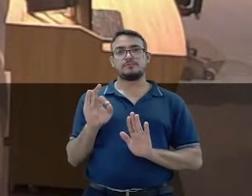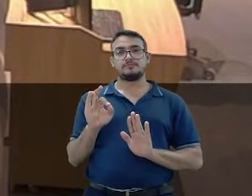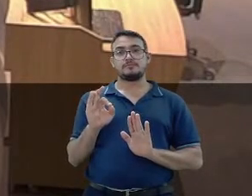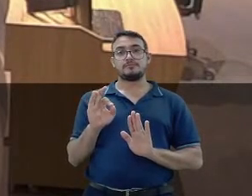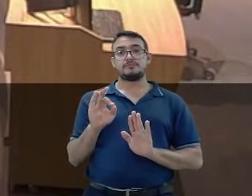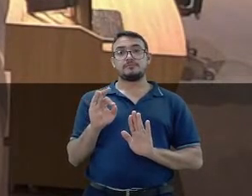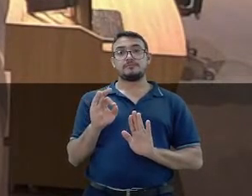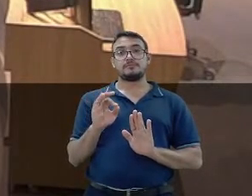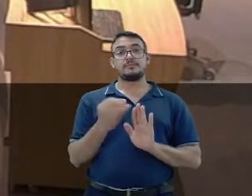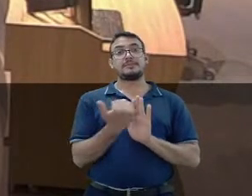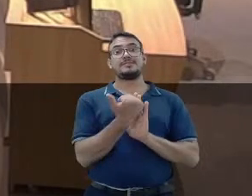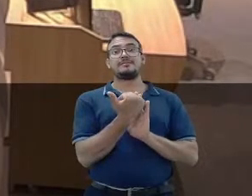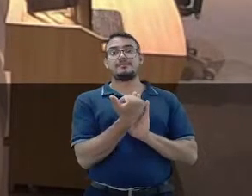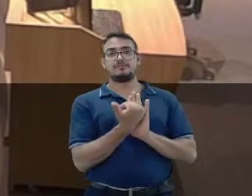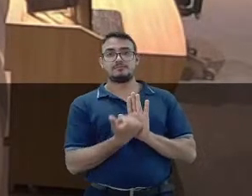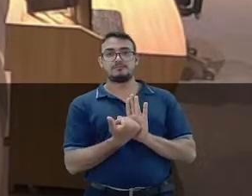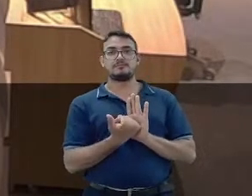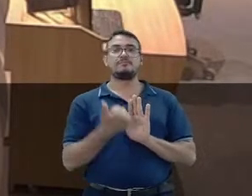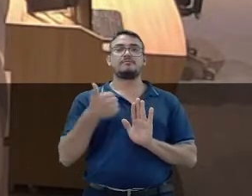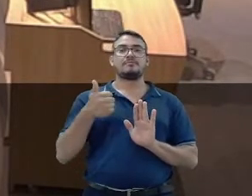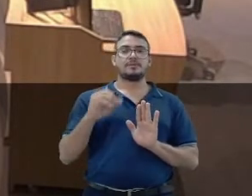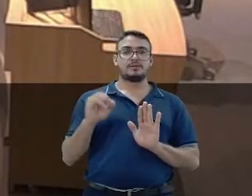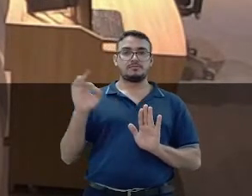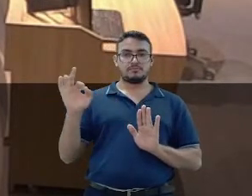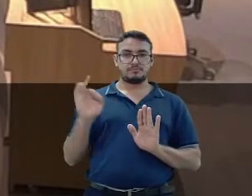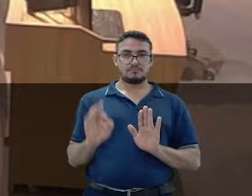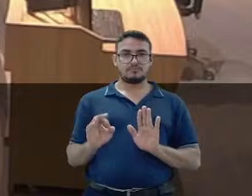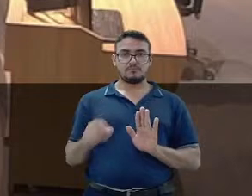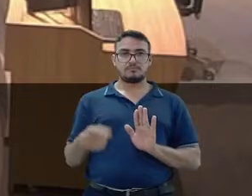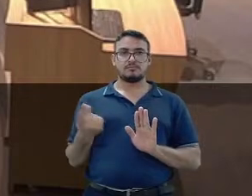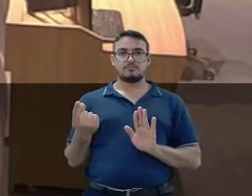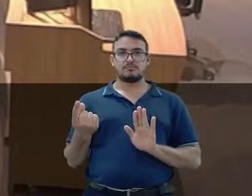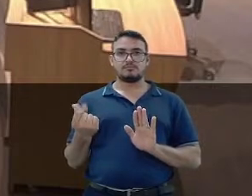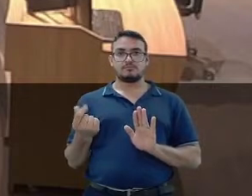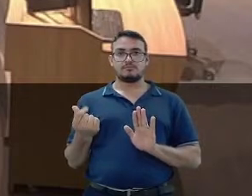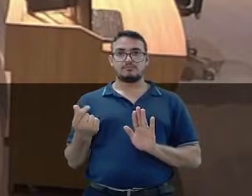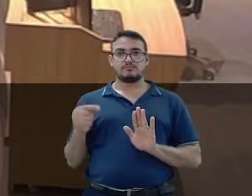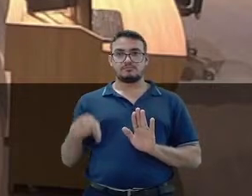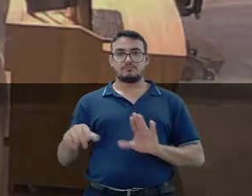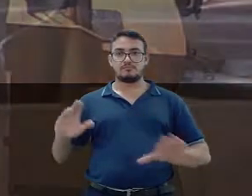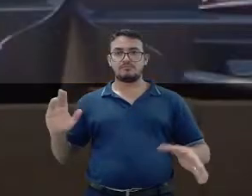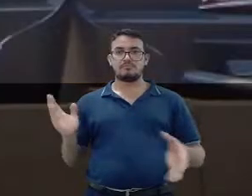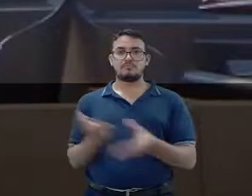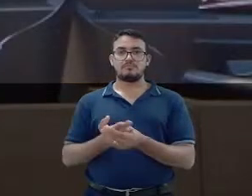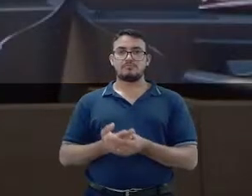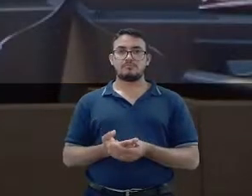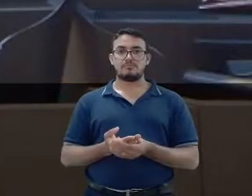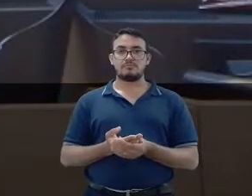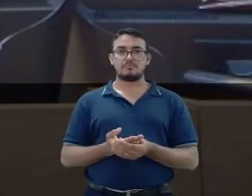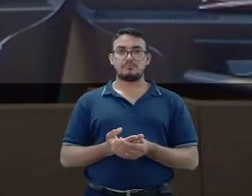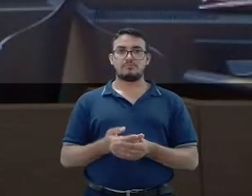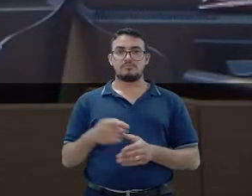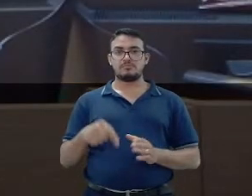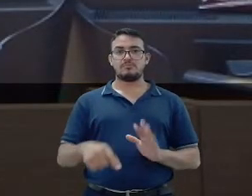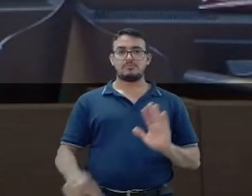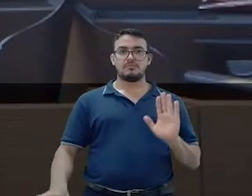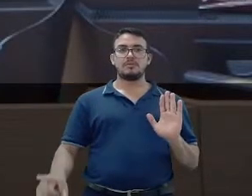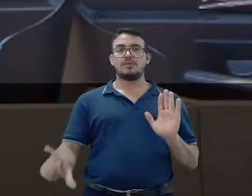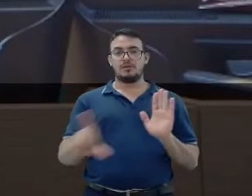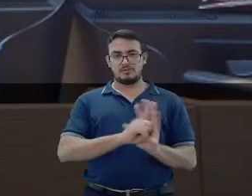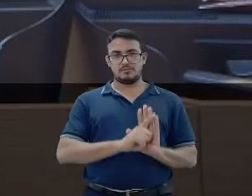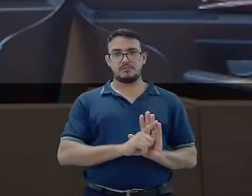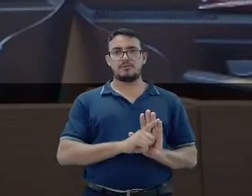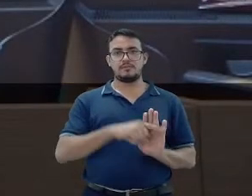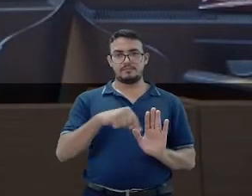inferior a 10% do valor corrigido da causa. Então, pela letra da lei, que citado até